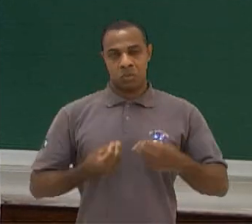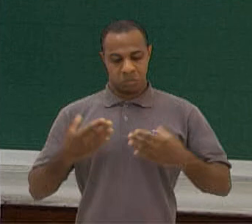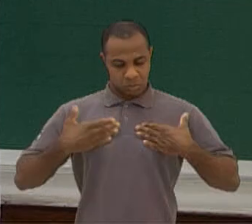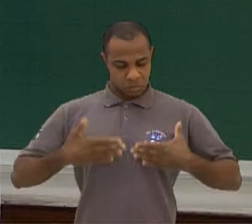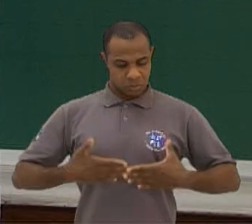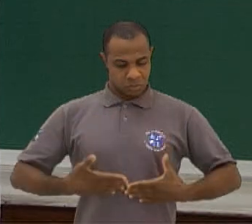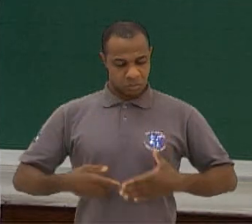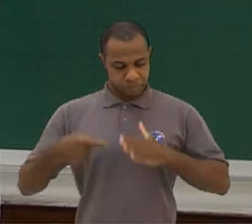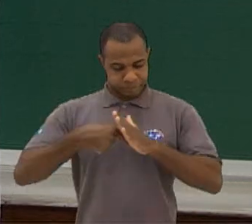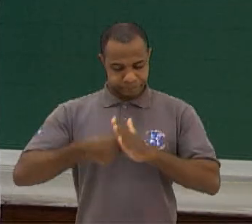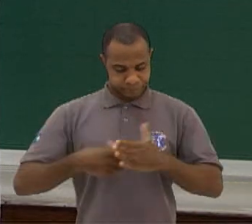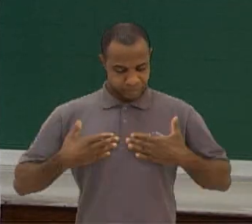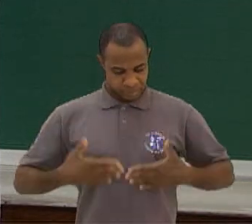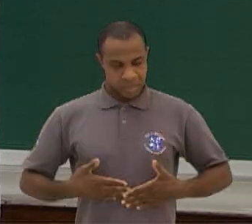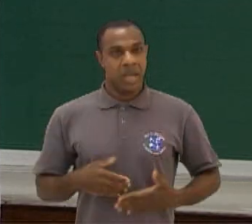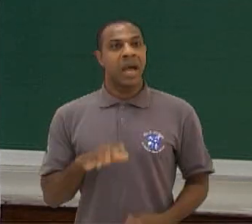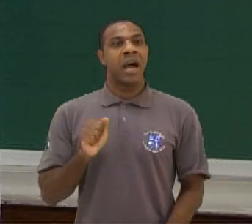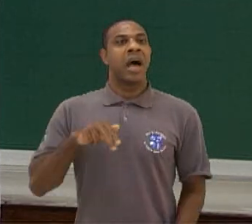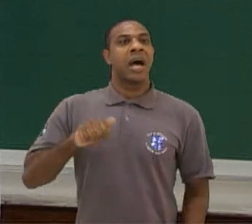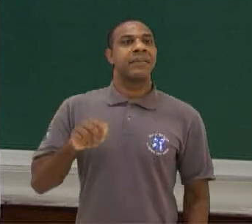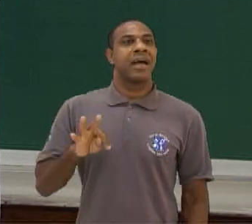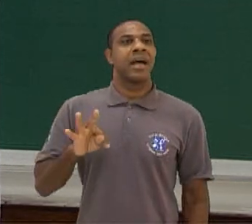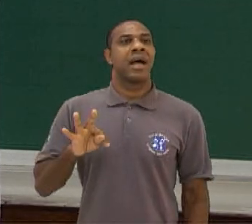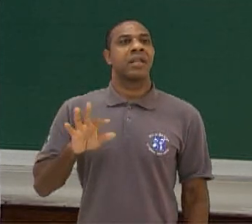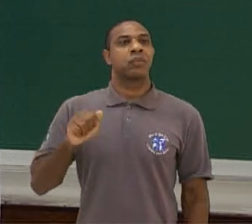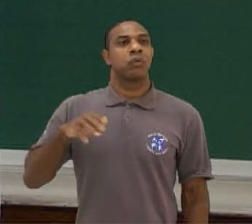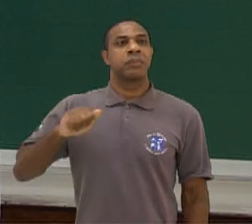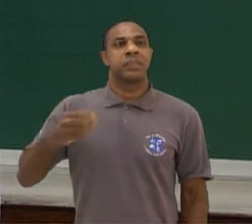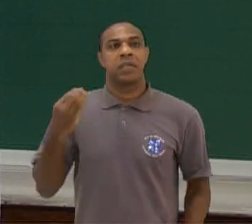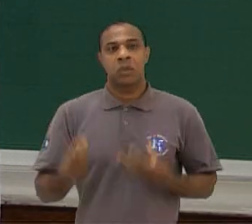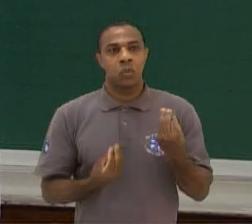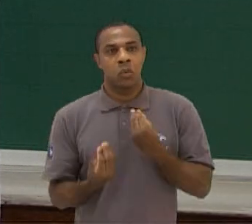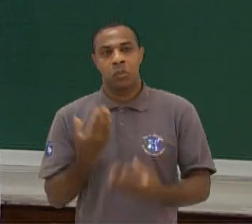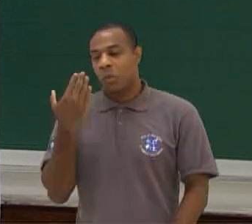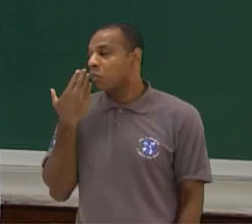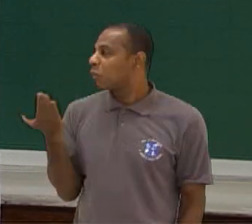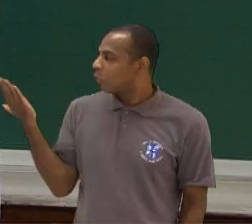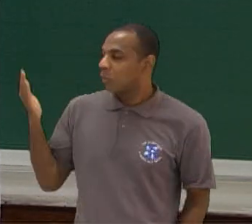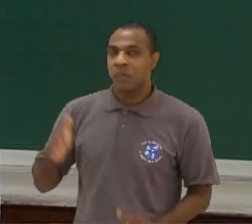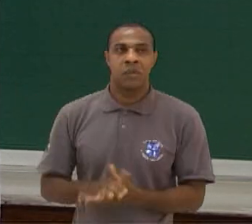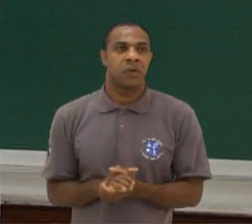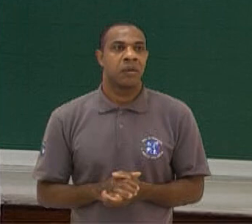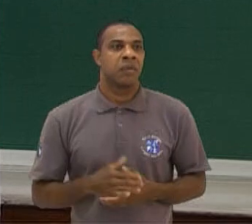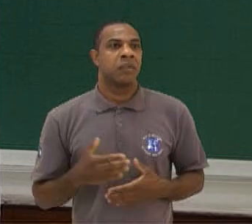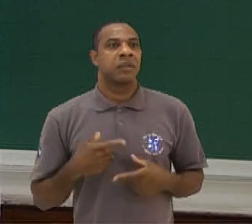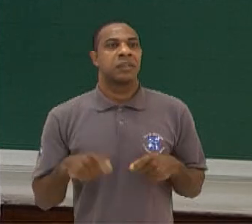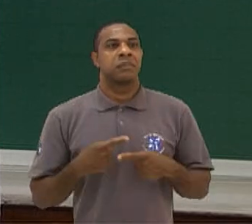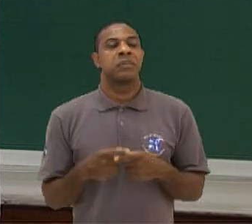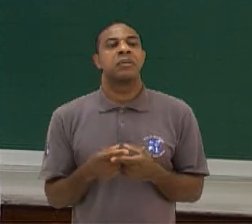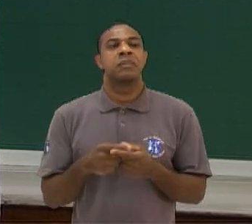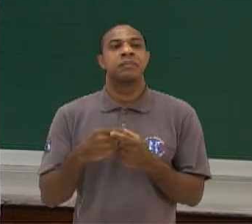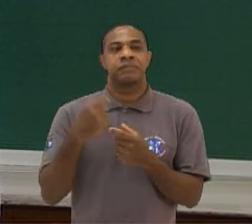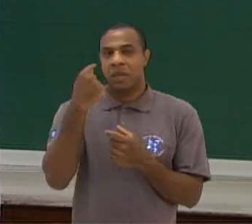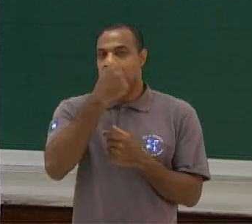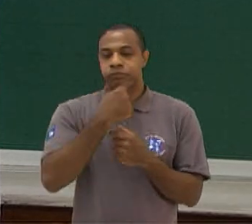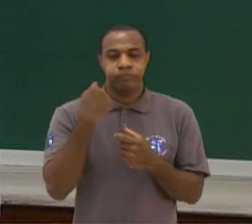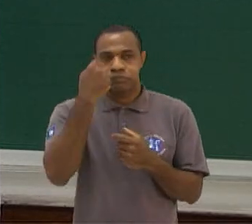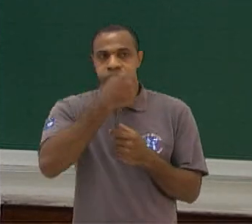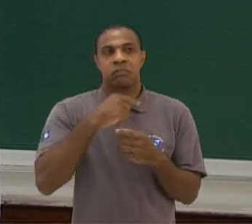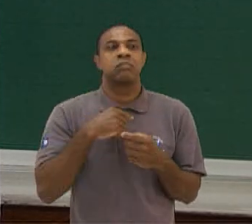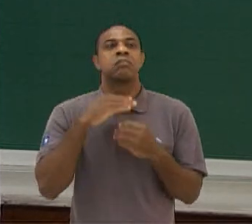mas eu vou trazer mais ou menos aqui um pouquinho sobre o aparato superior